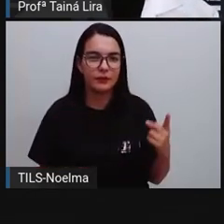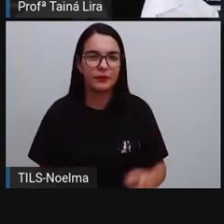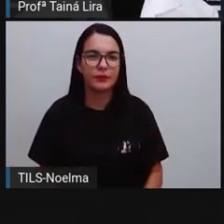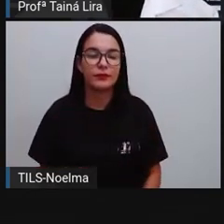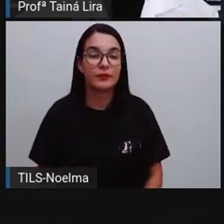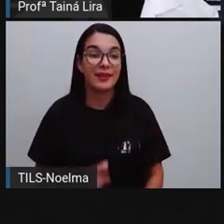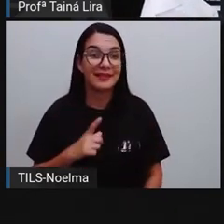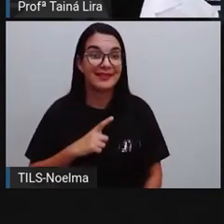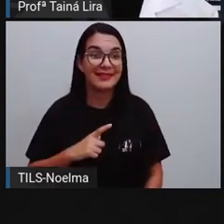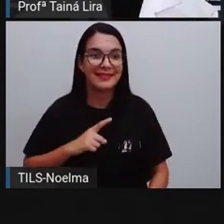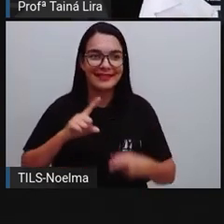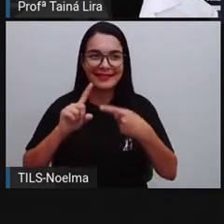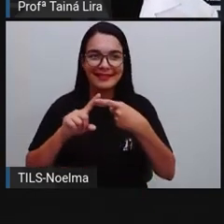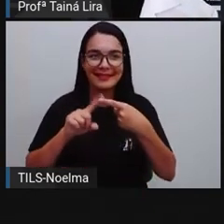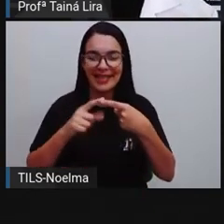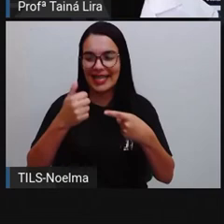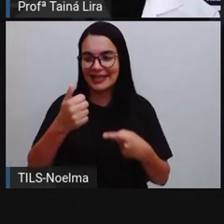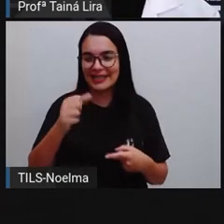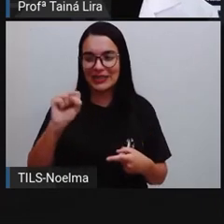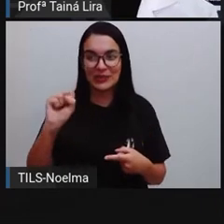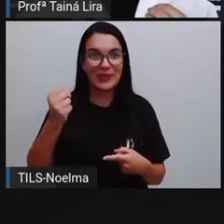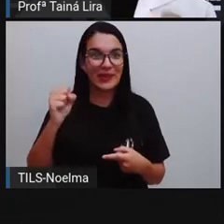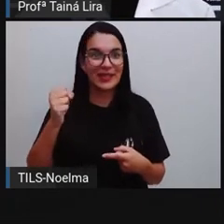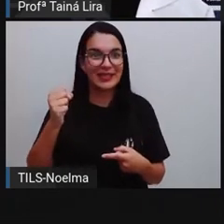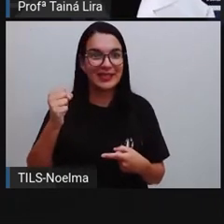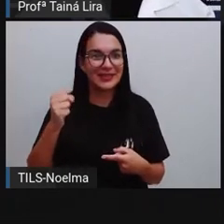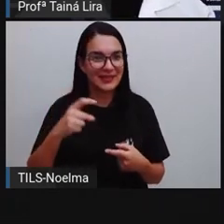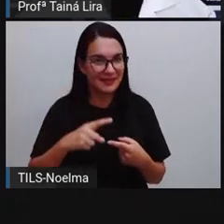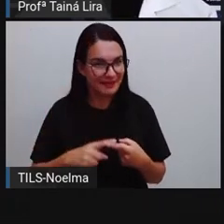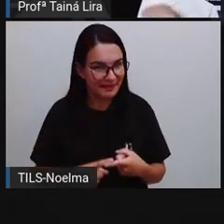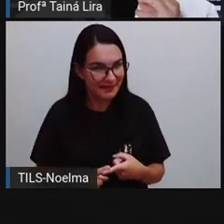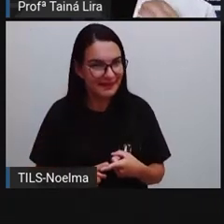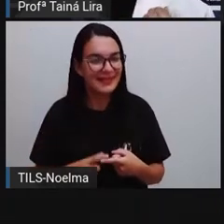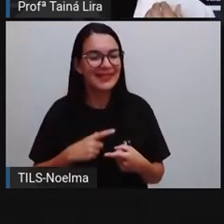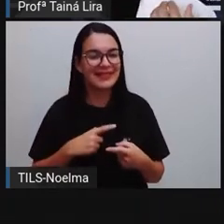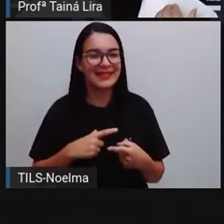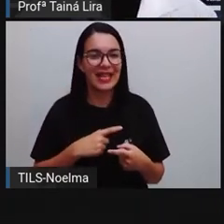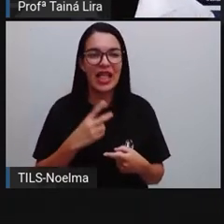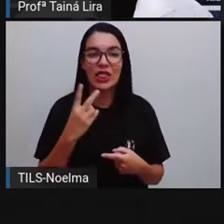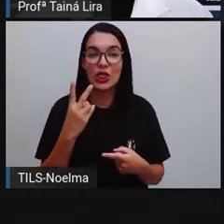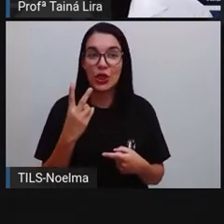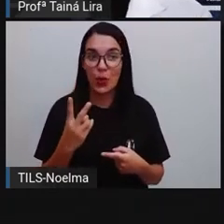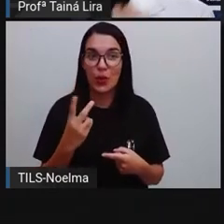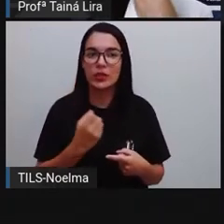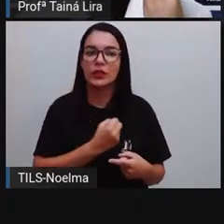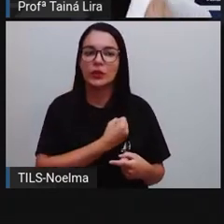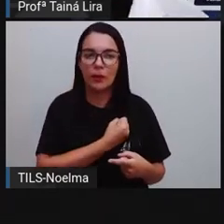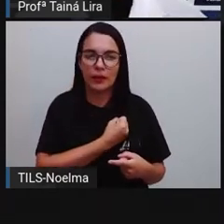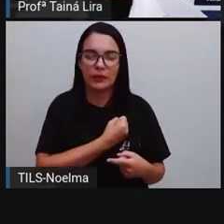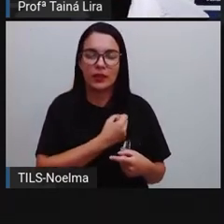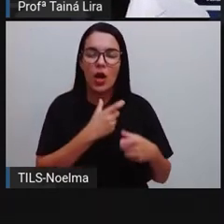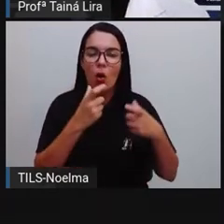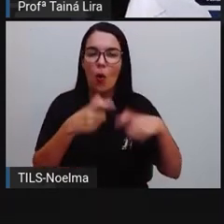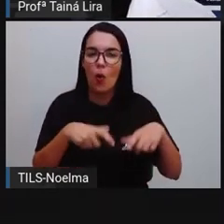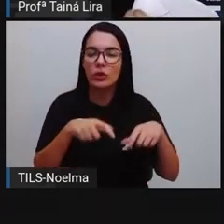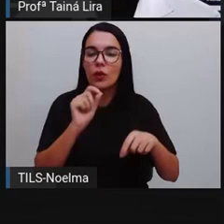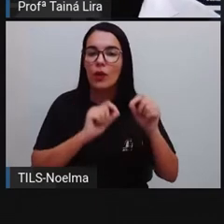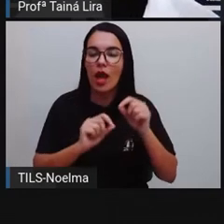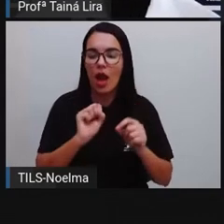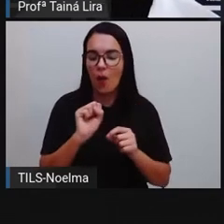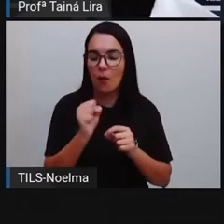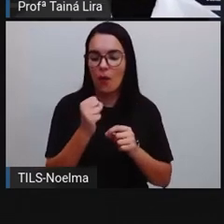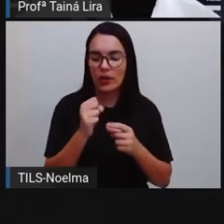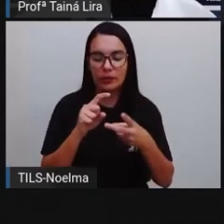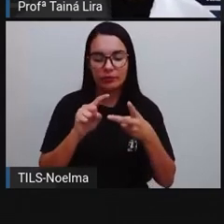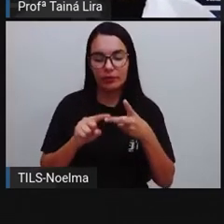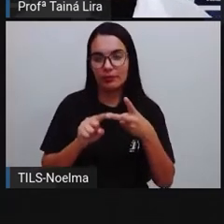Olha lá 1818 é um número de dois algarismos onde o